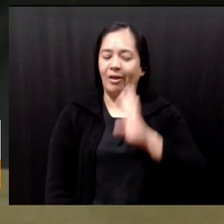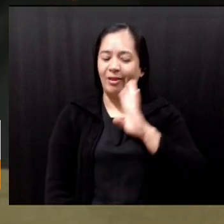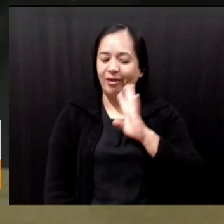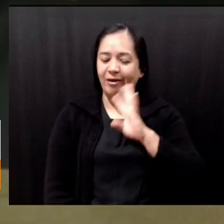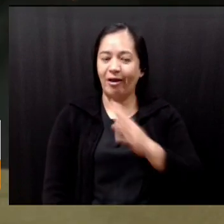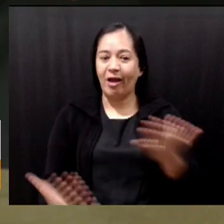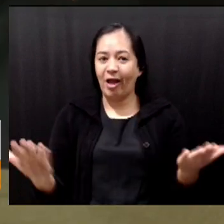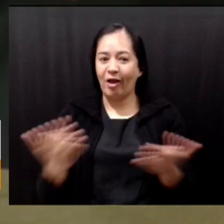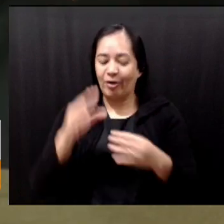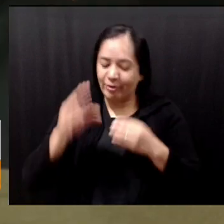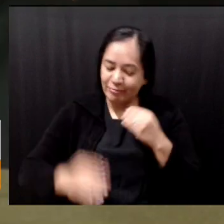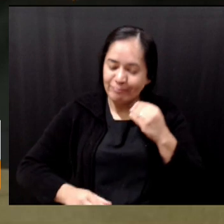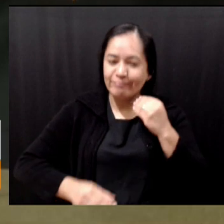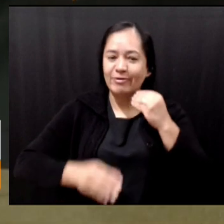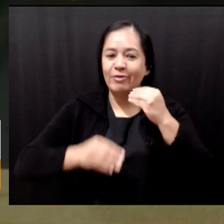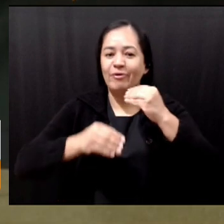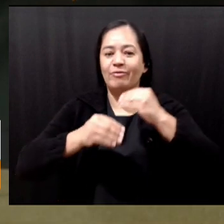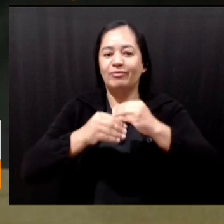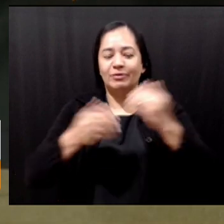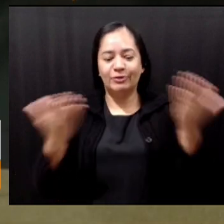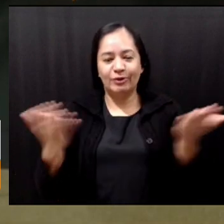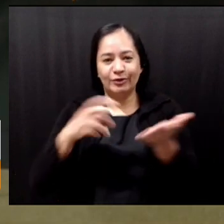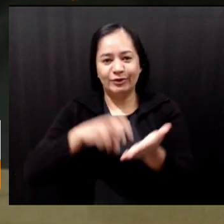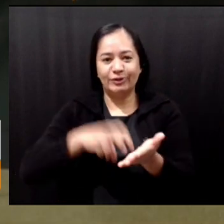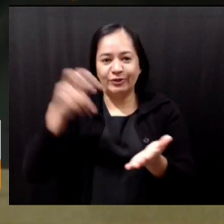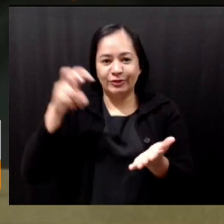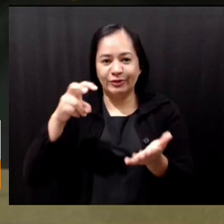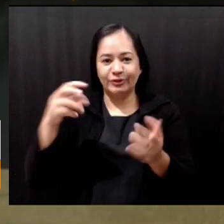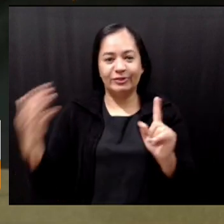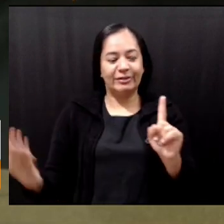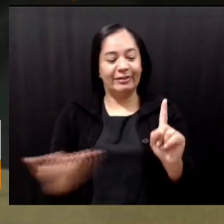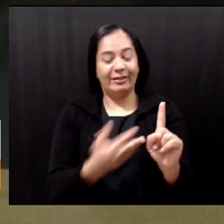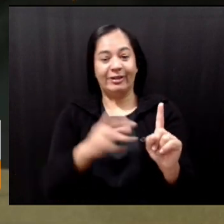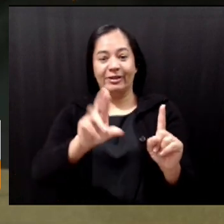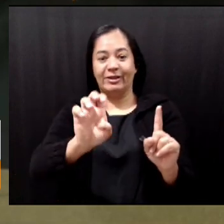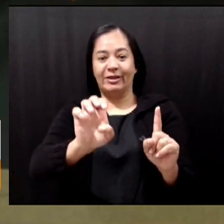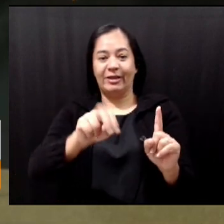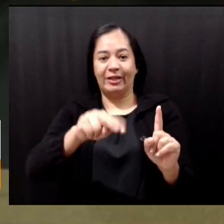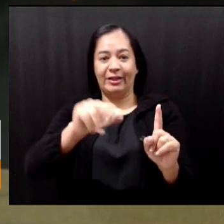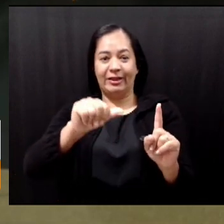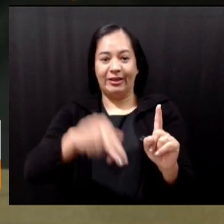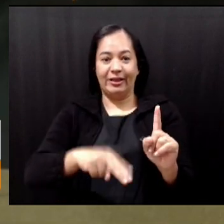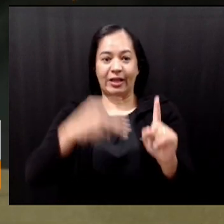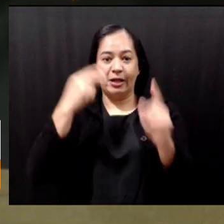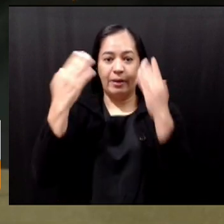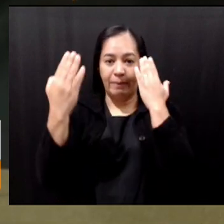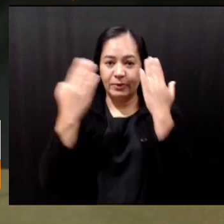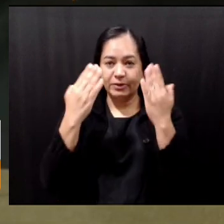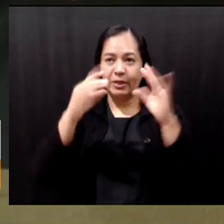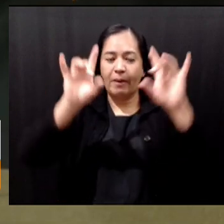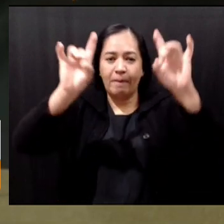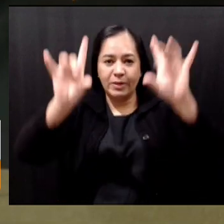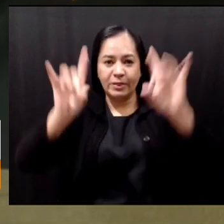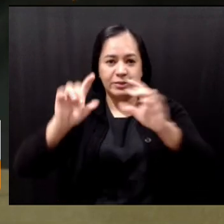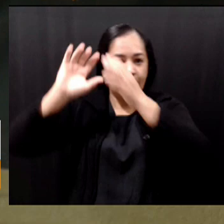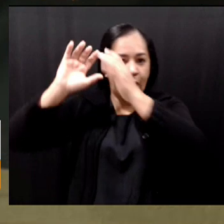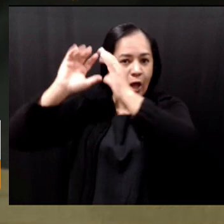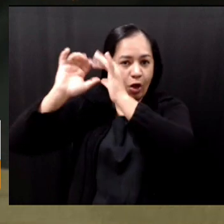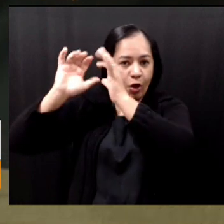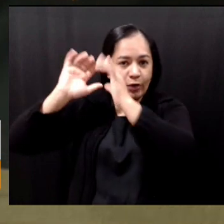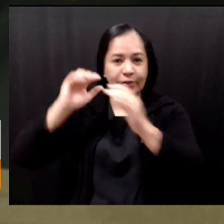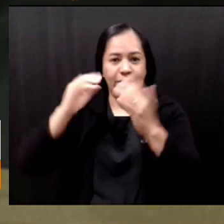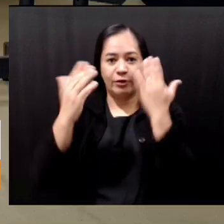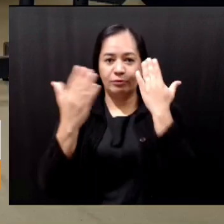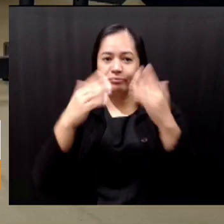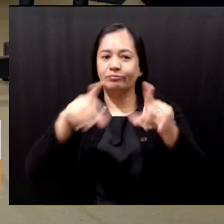dessa manhã, o Renan Gonçalves Passos, psicólogo, especialista em neuropsicologia, está com a gente também. Essa é a dupla de hoje.